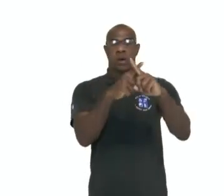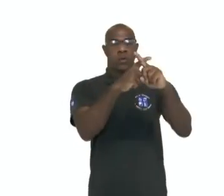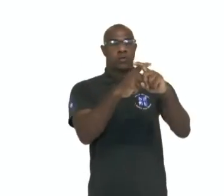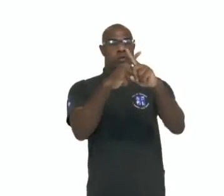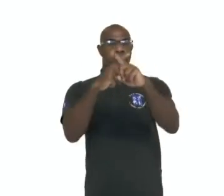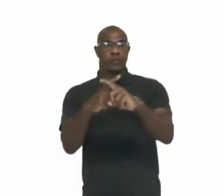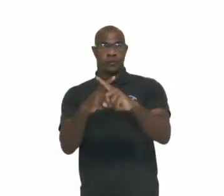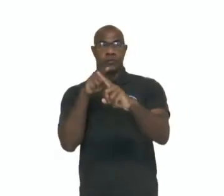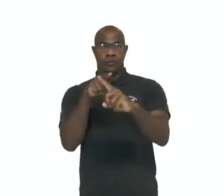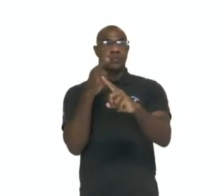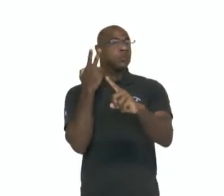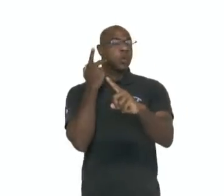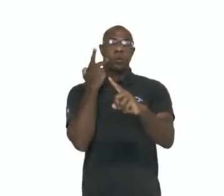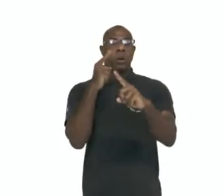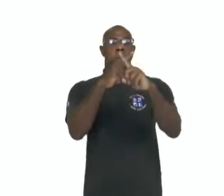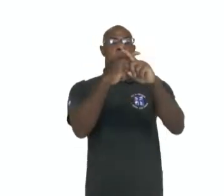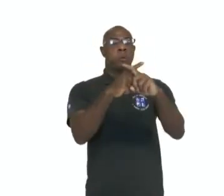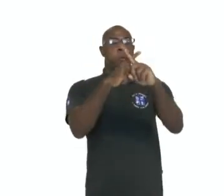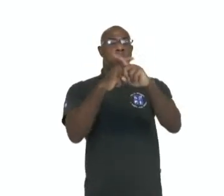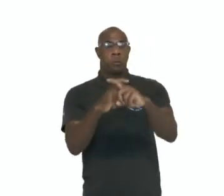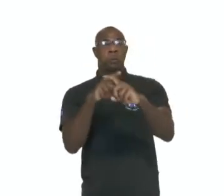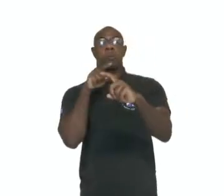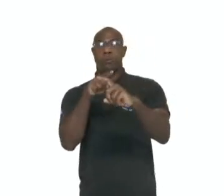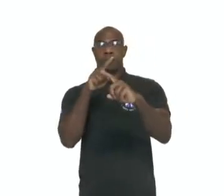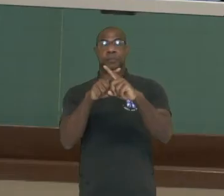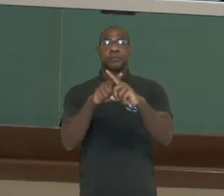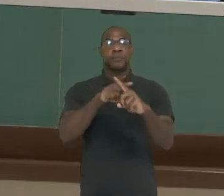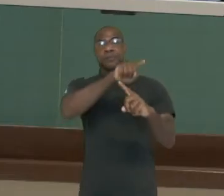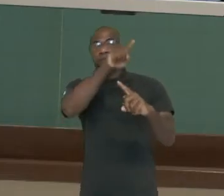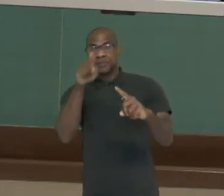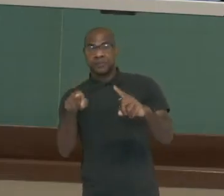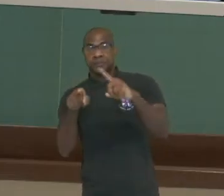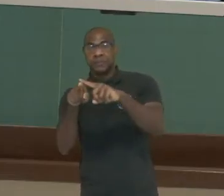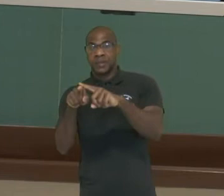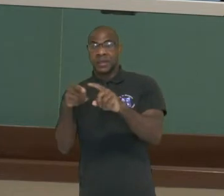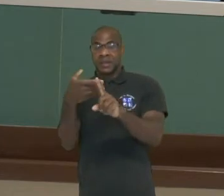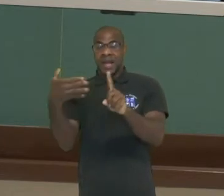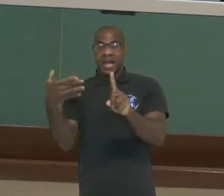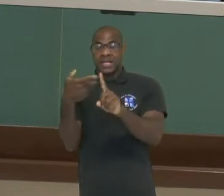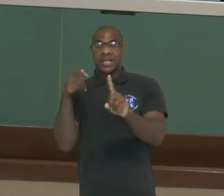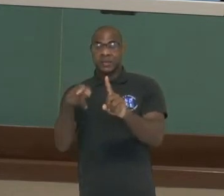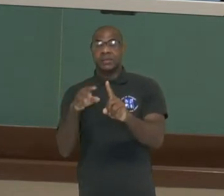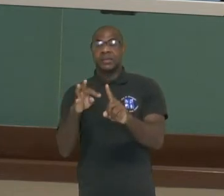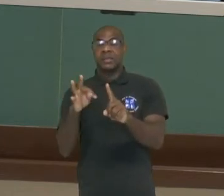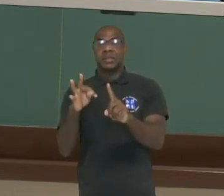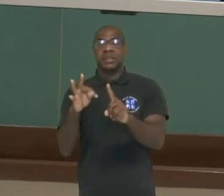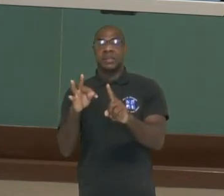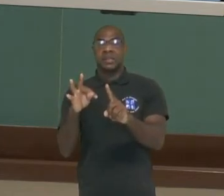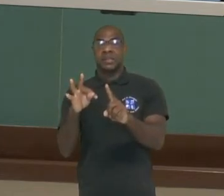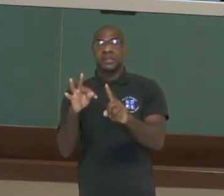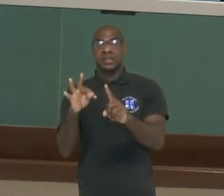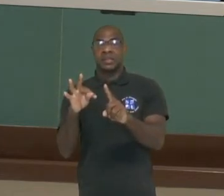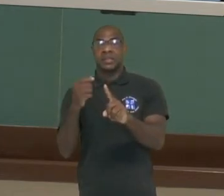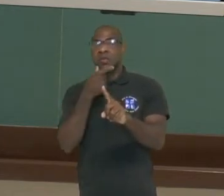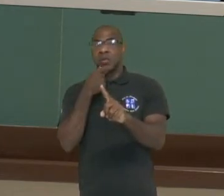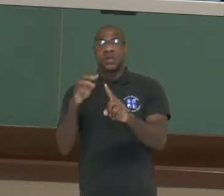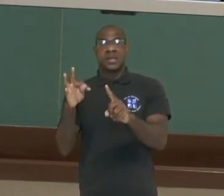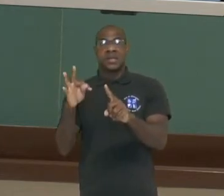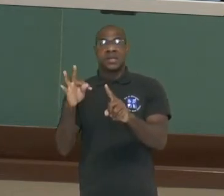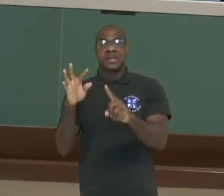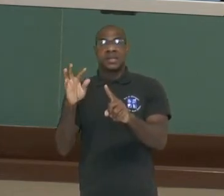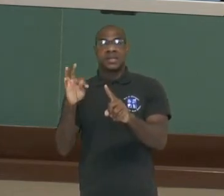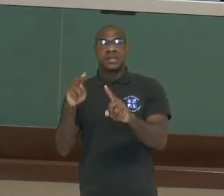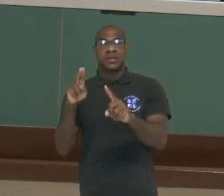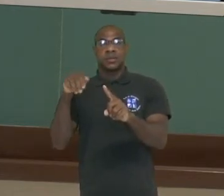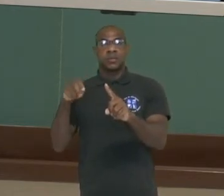aqui, então XX. No caso da síndrome de Turner, o que observa-se? Pode ocorrer de